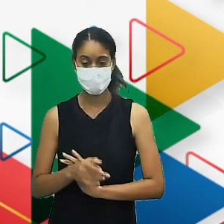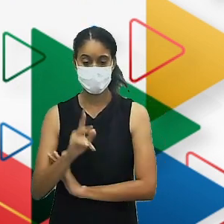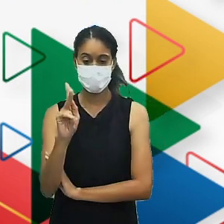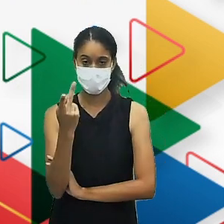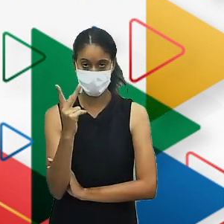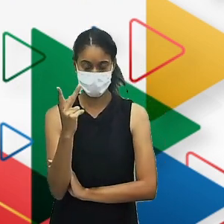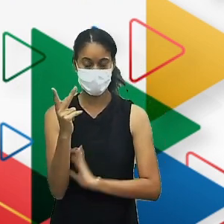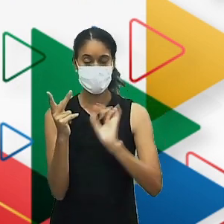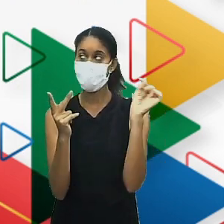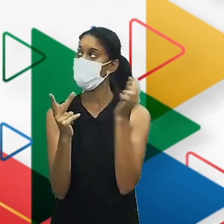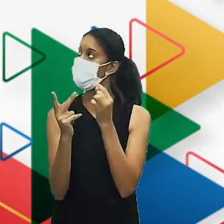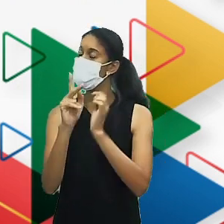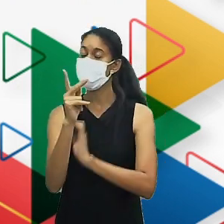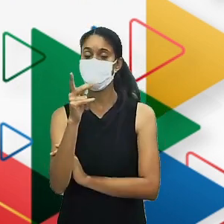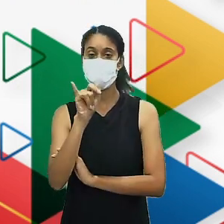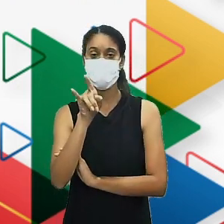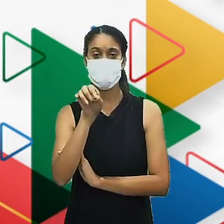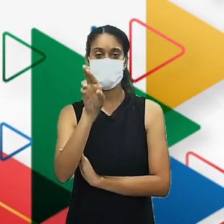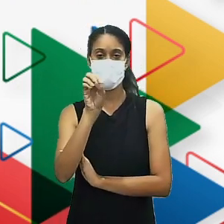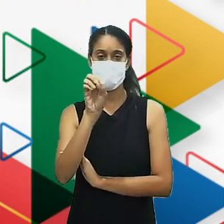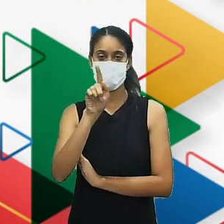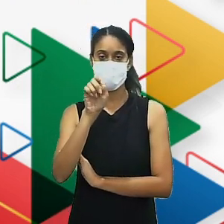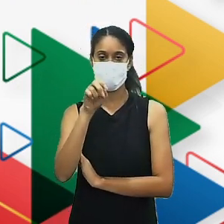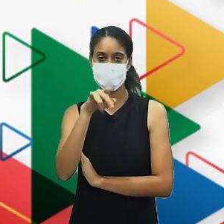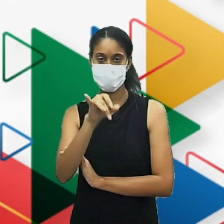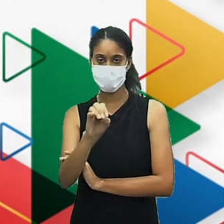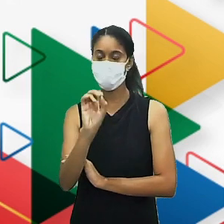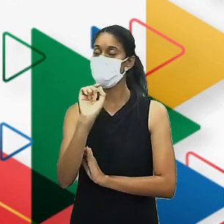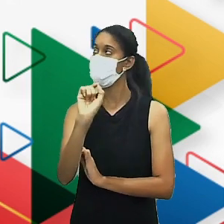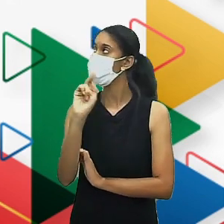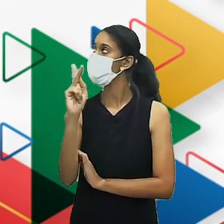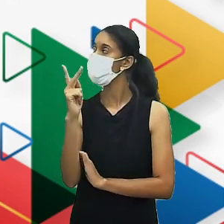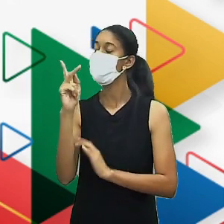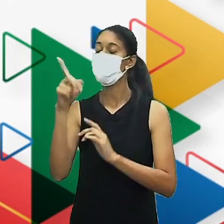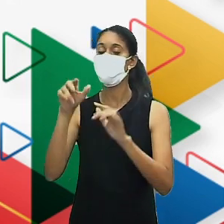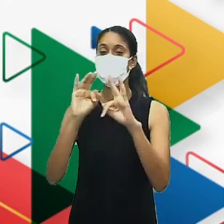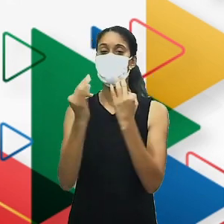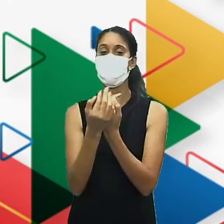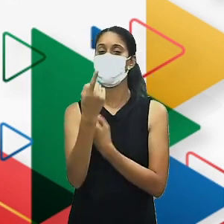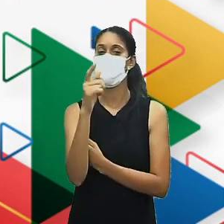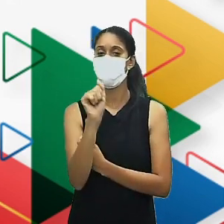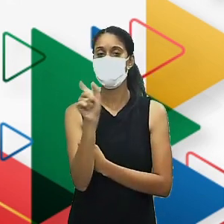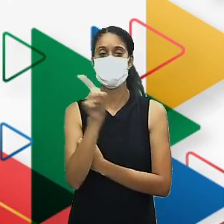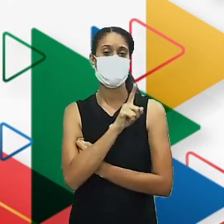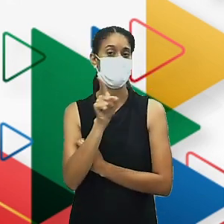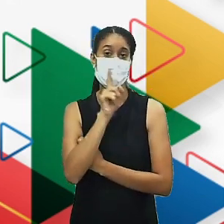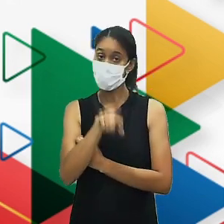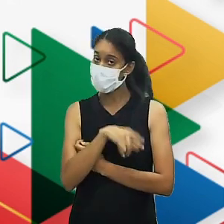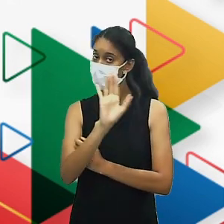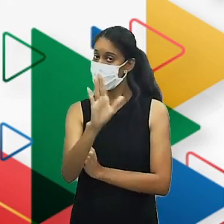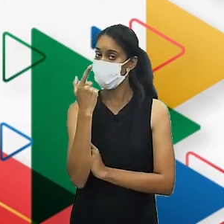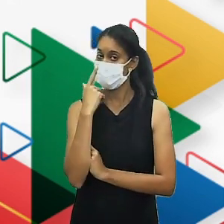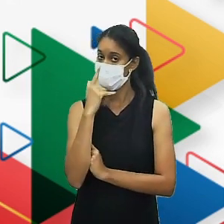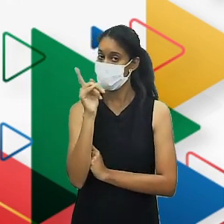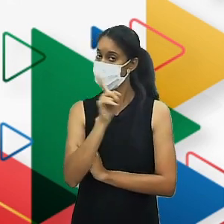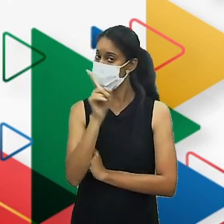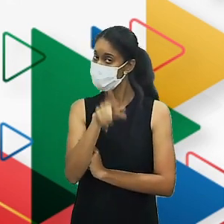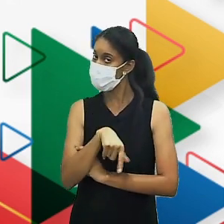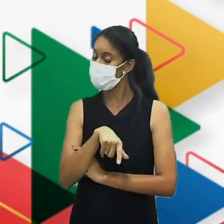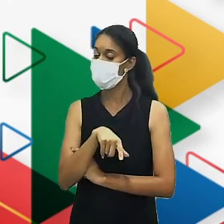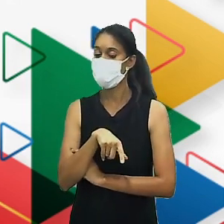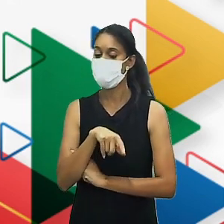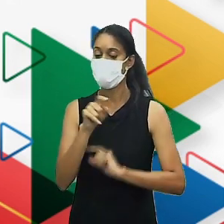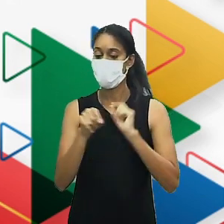hidrogênio, embora seja da família 1A, ele esteja na família 1A, ele não é, olha só, ele não é